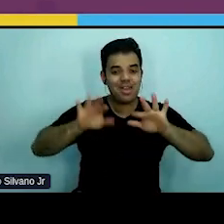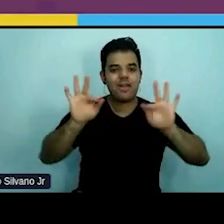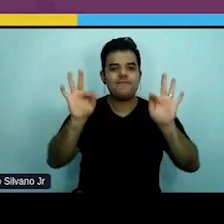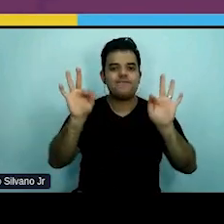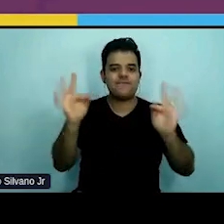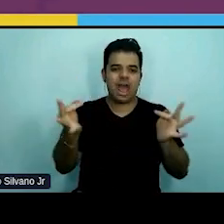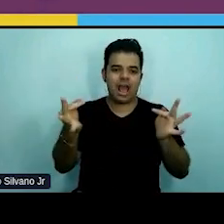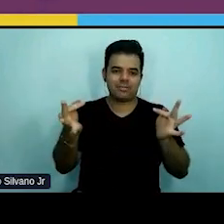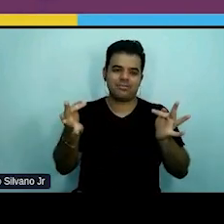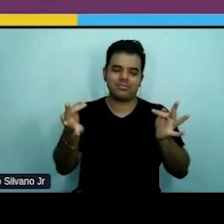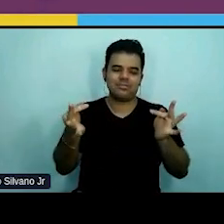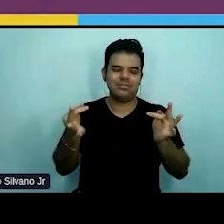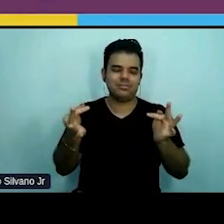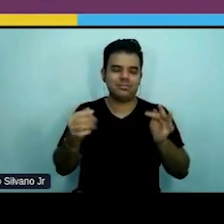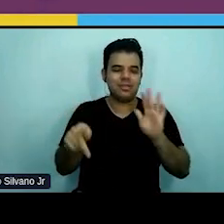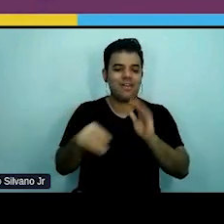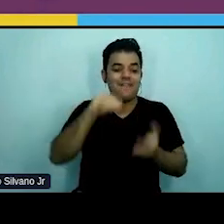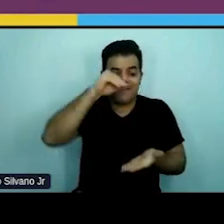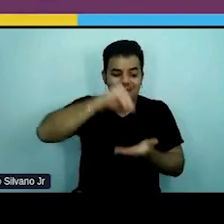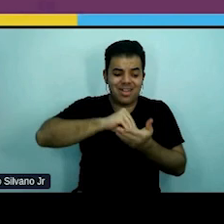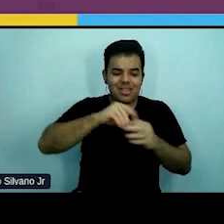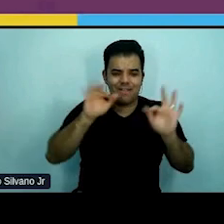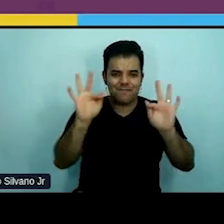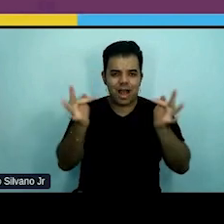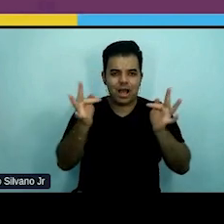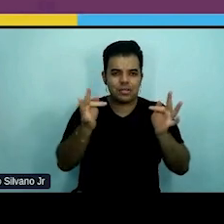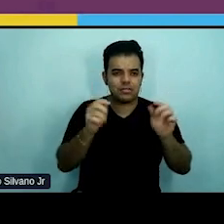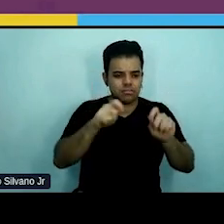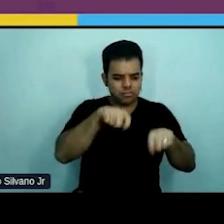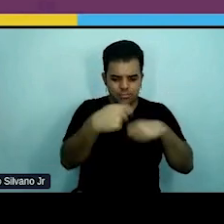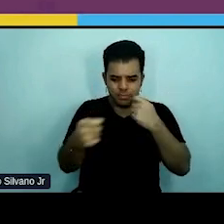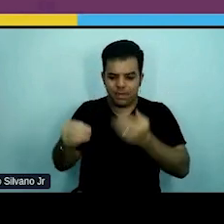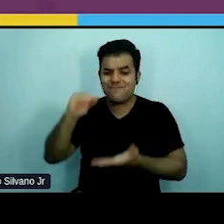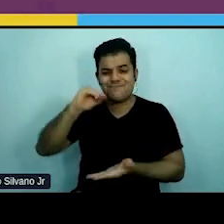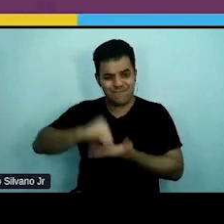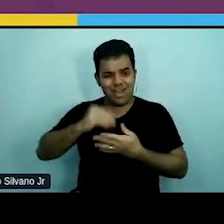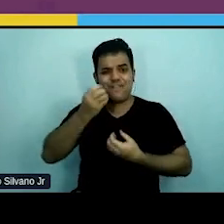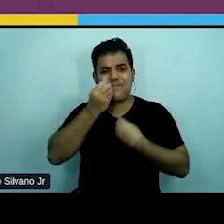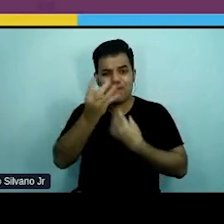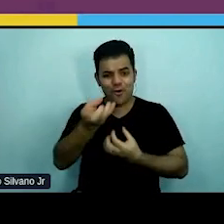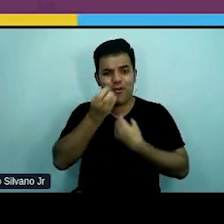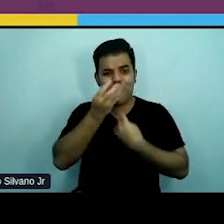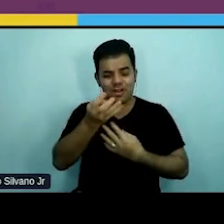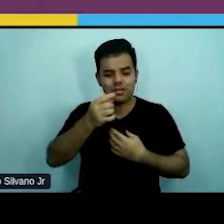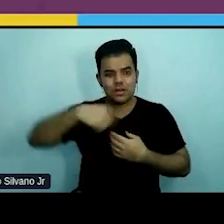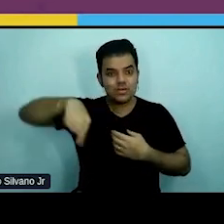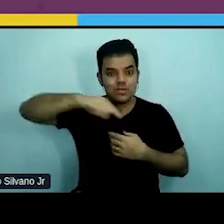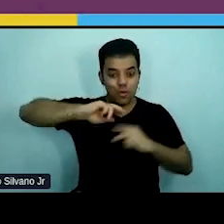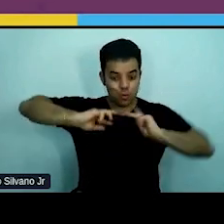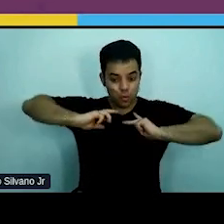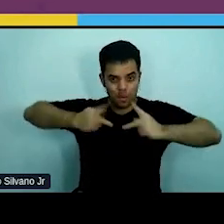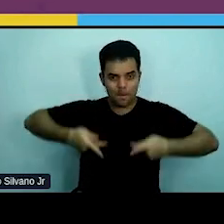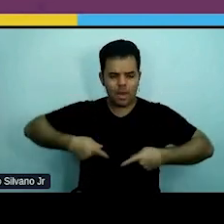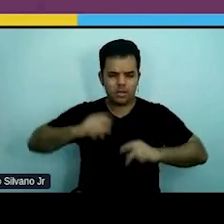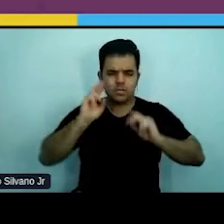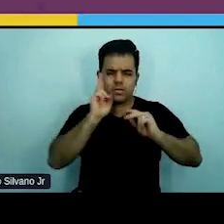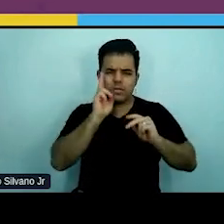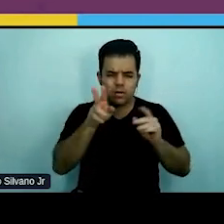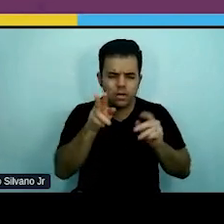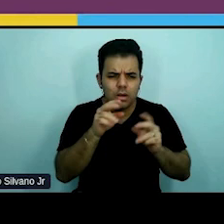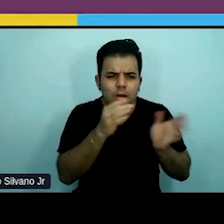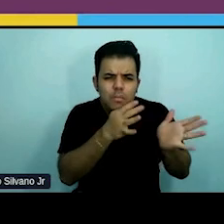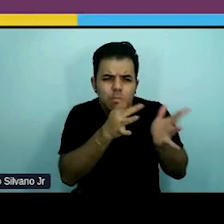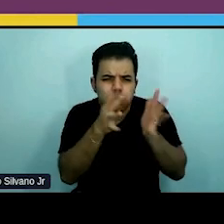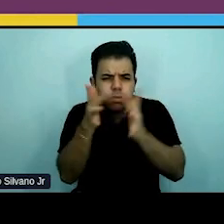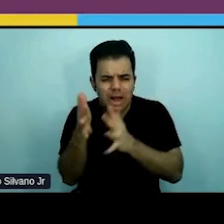como entrada, que falta informação, tá? Até nós, seres humanos, a gente não teria uma interpretação única para